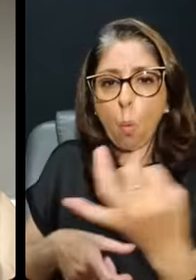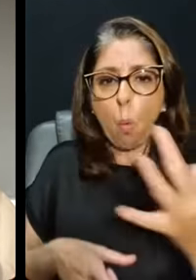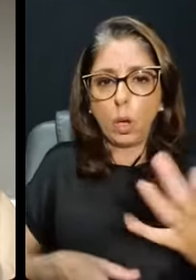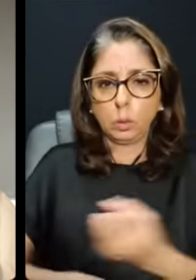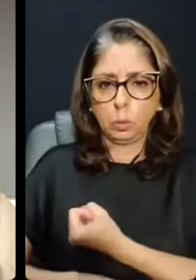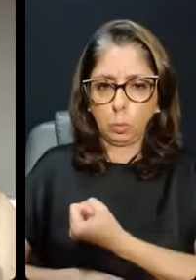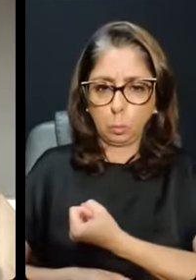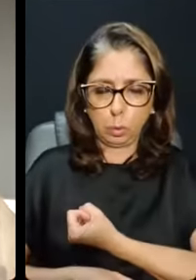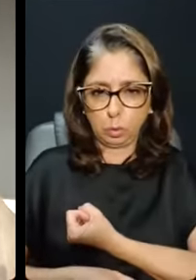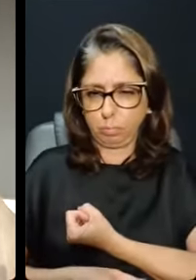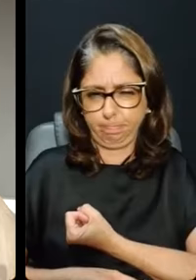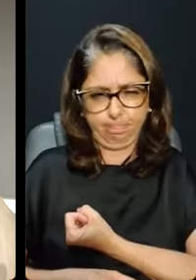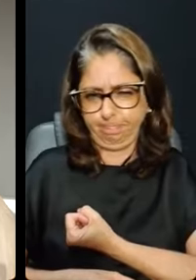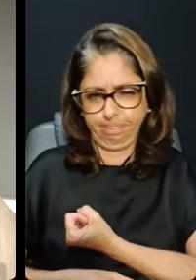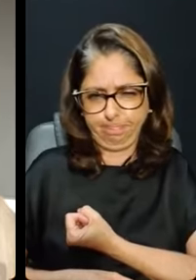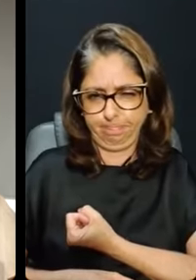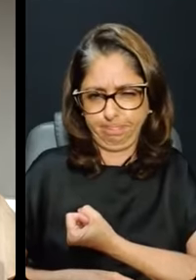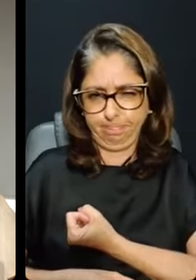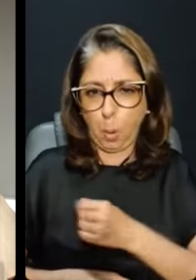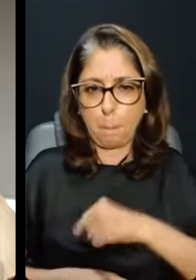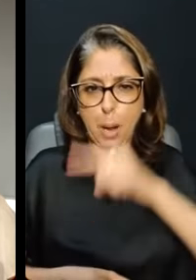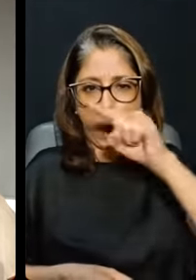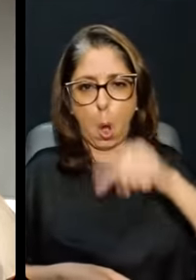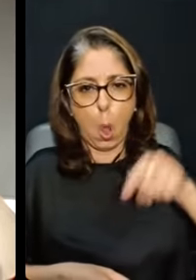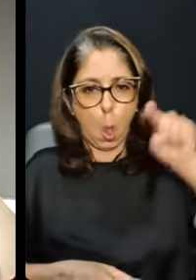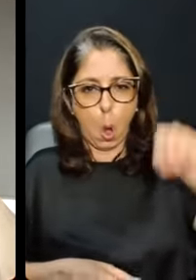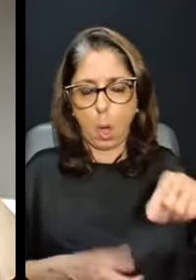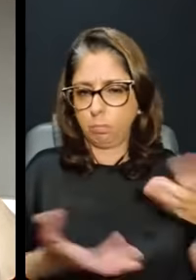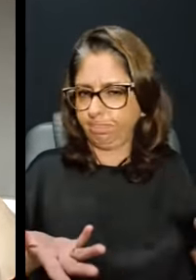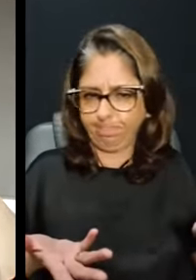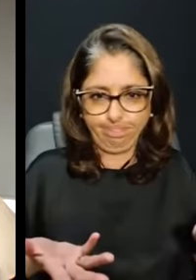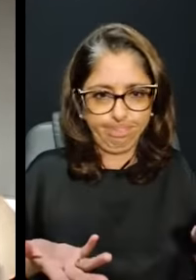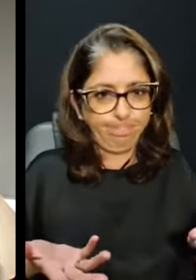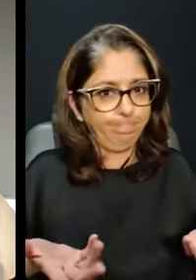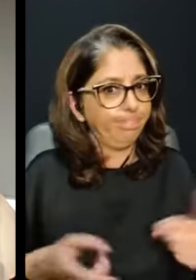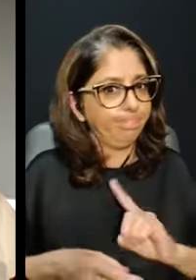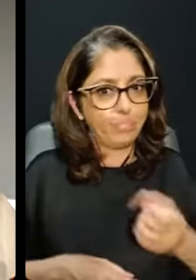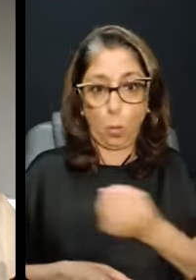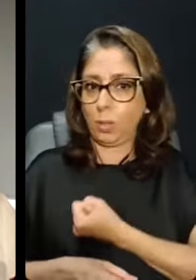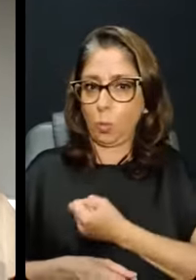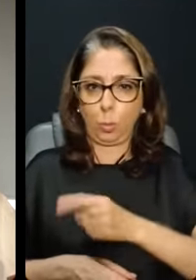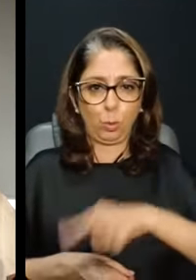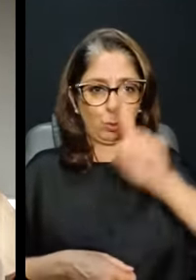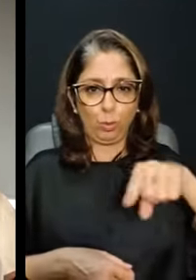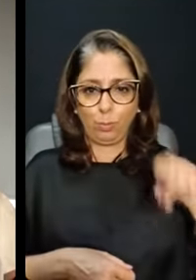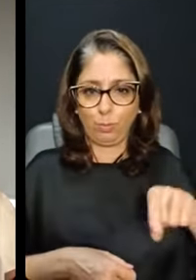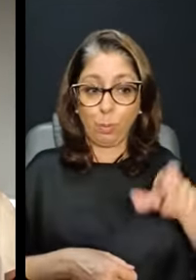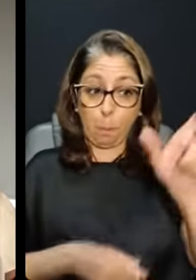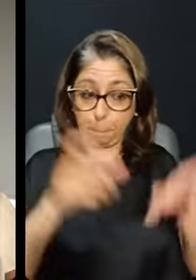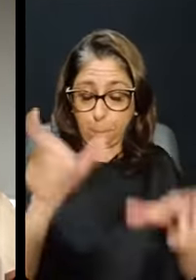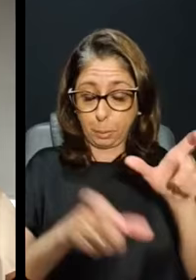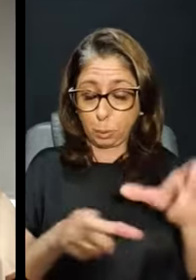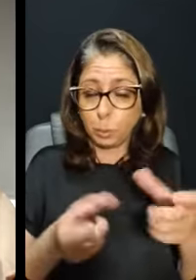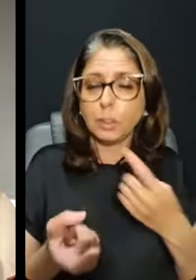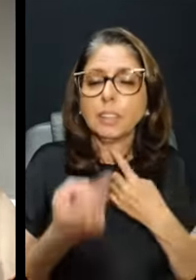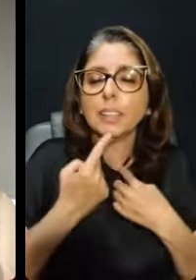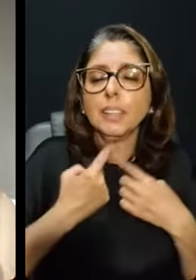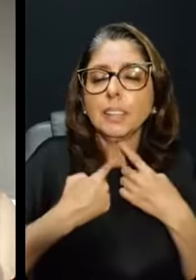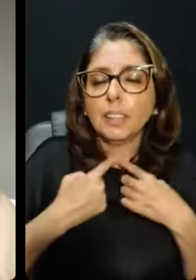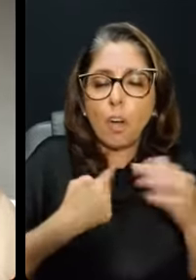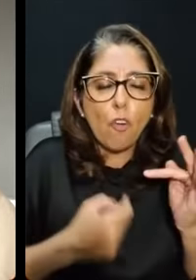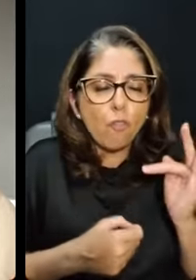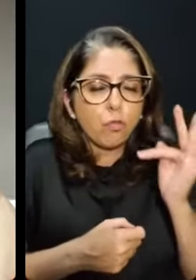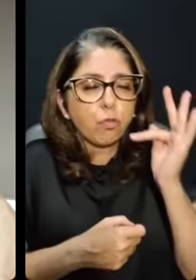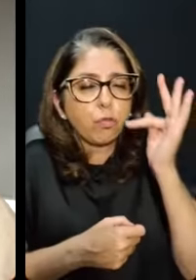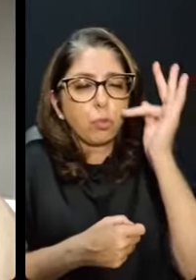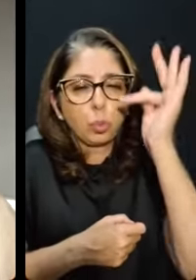Só que as pessoas não são estatísticas, elas são pessoas que têm sonhos, que querem fazer coisas, que querem chegar a um lugar,